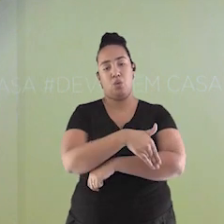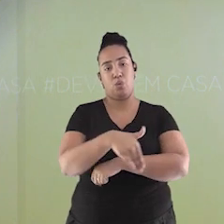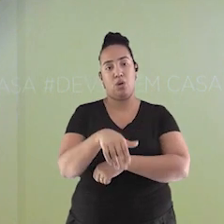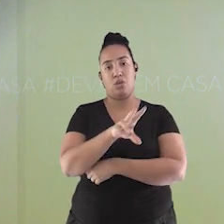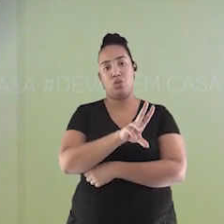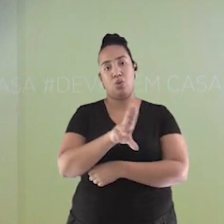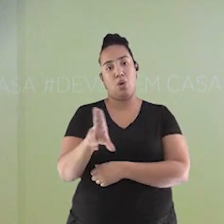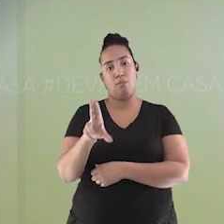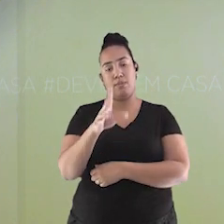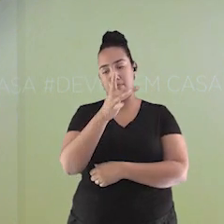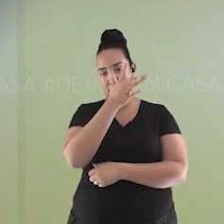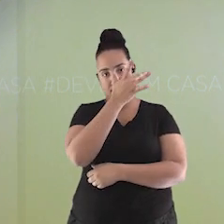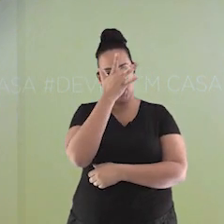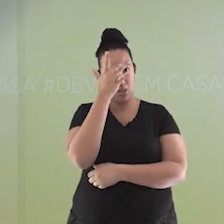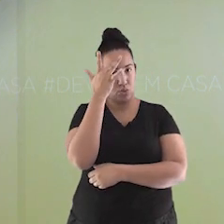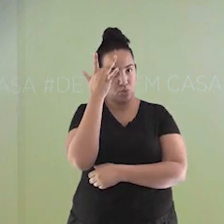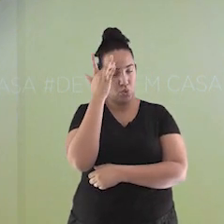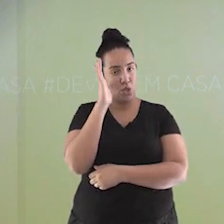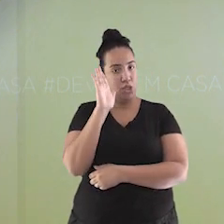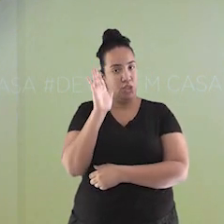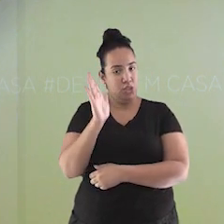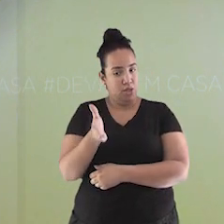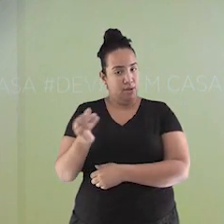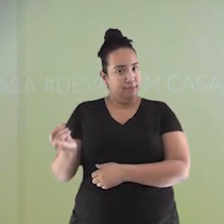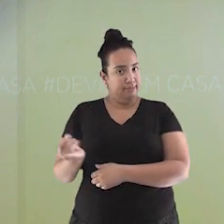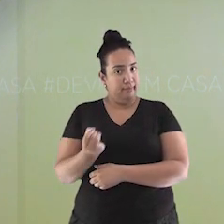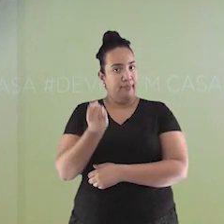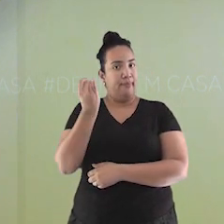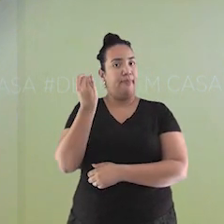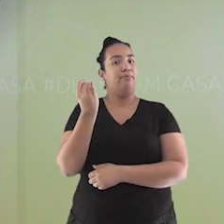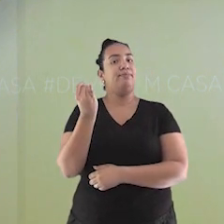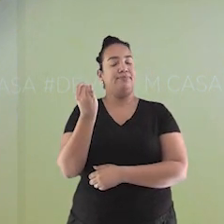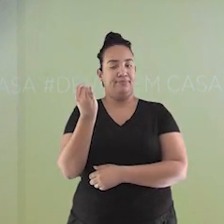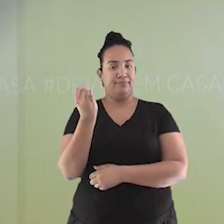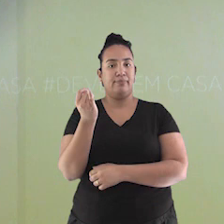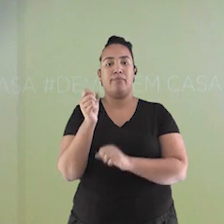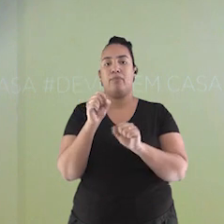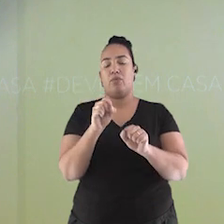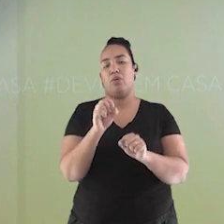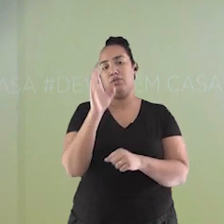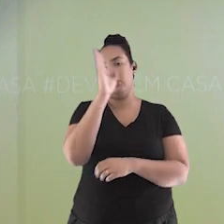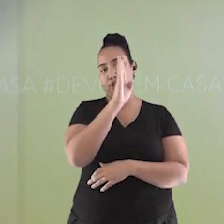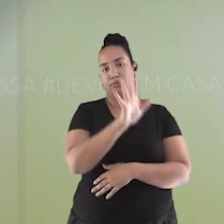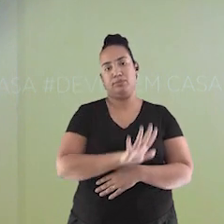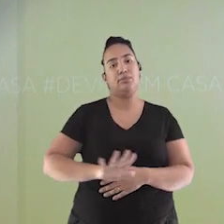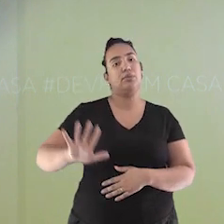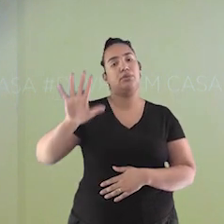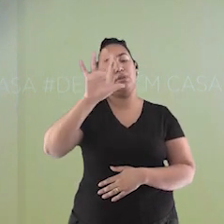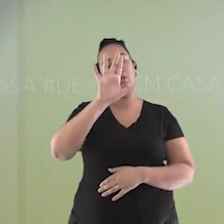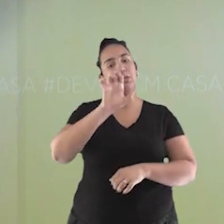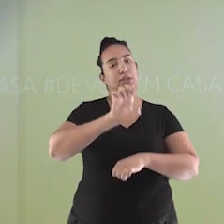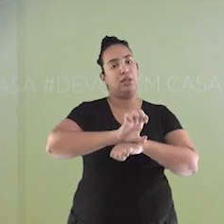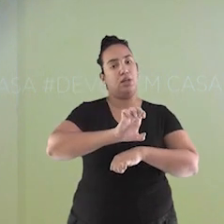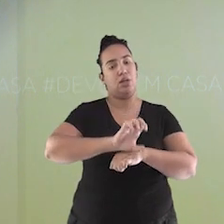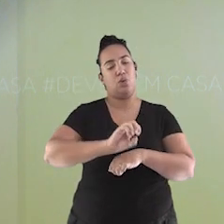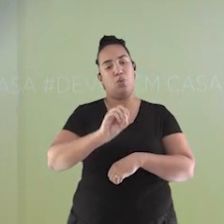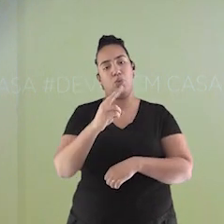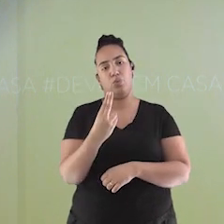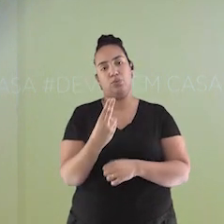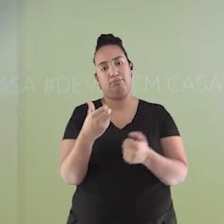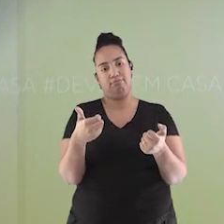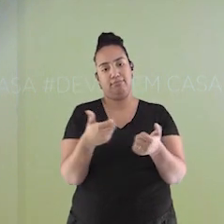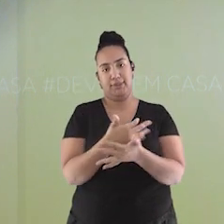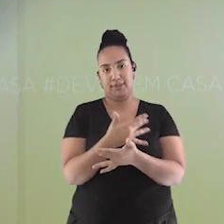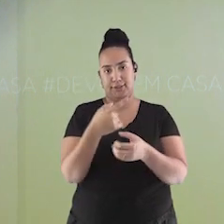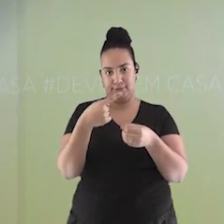são ruas com nomes de pessoas consideradas importantes, seja a nível nacional, estadual